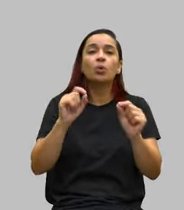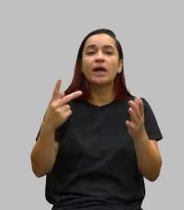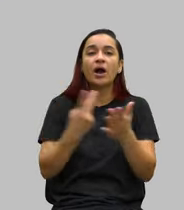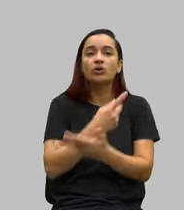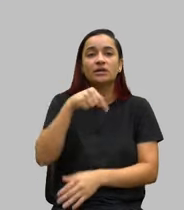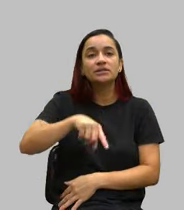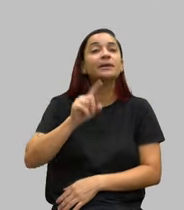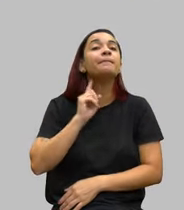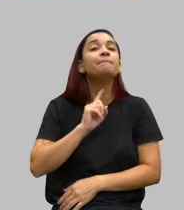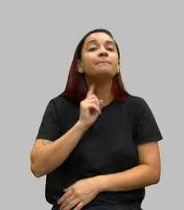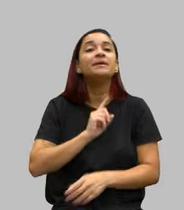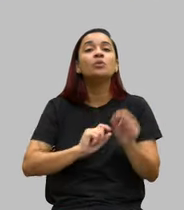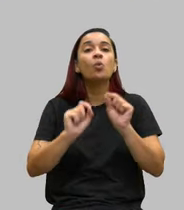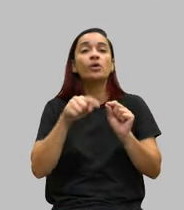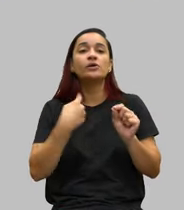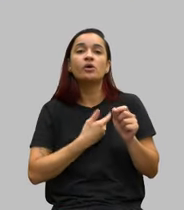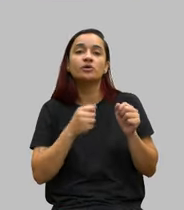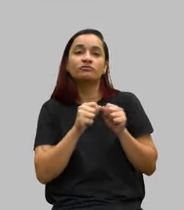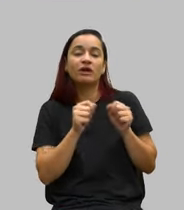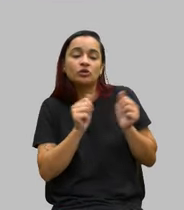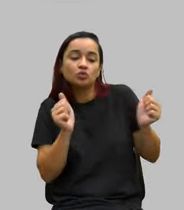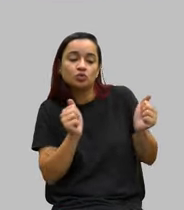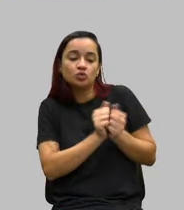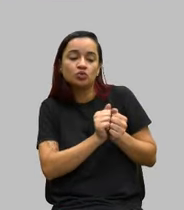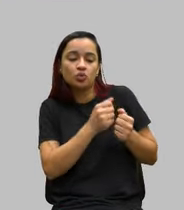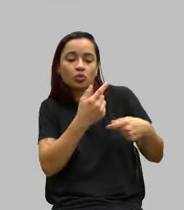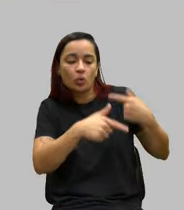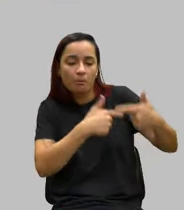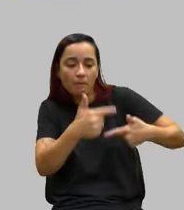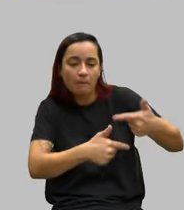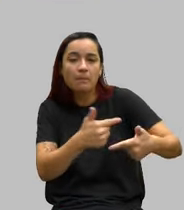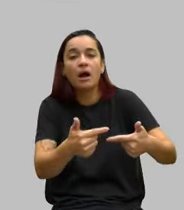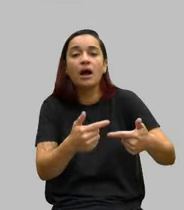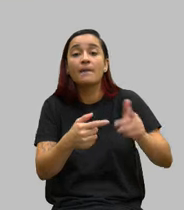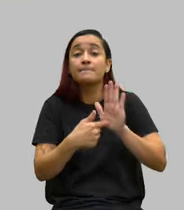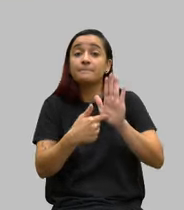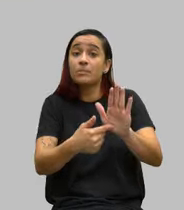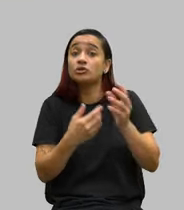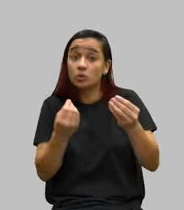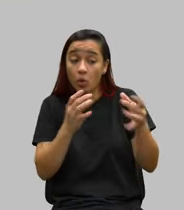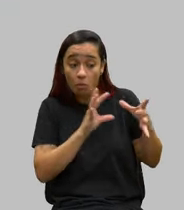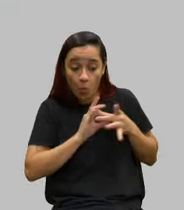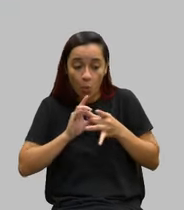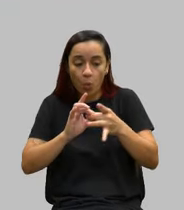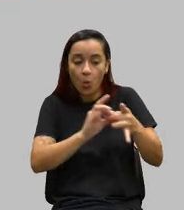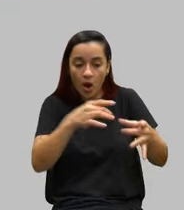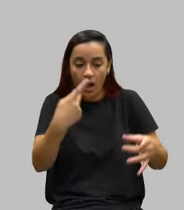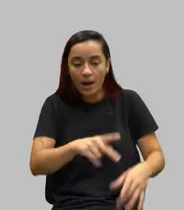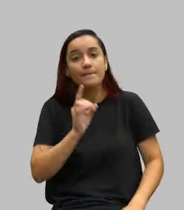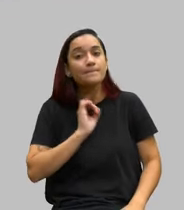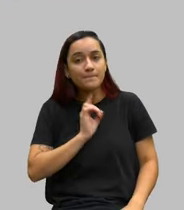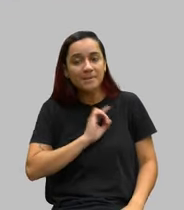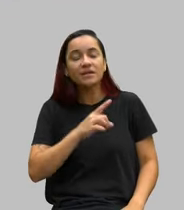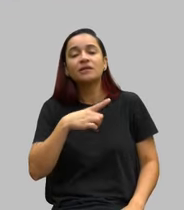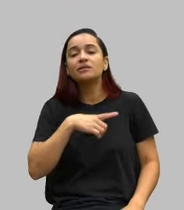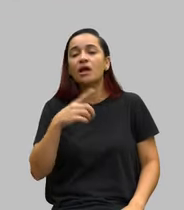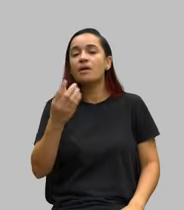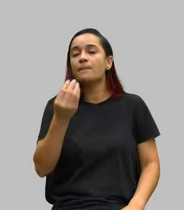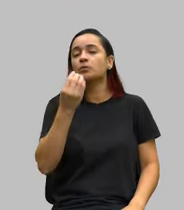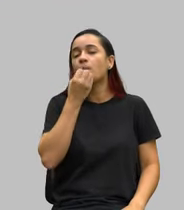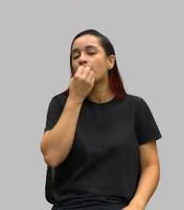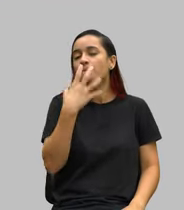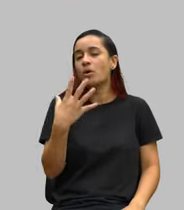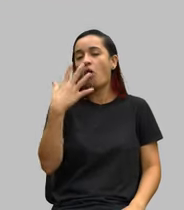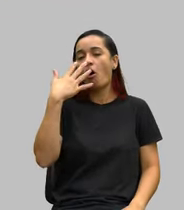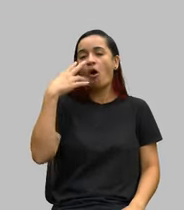operações conjuntas quando a gente mostra como é a integração em Minas Gerais isso tem uma repercussão muito importante no cenário Nacional